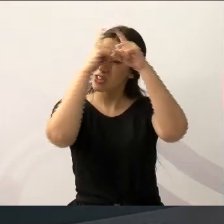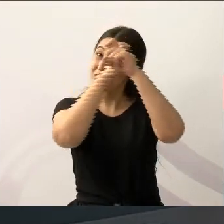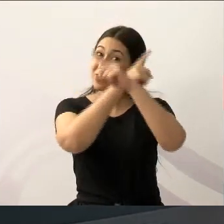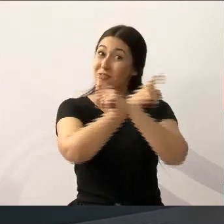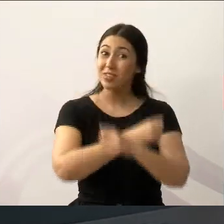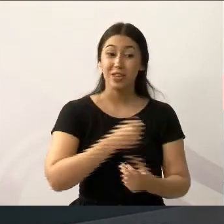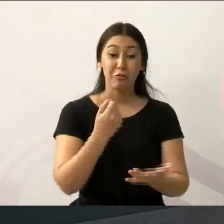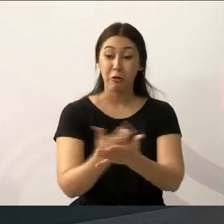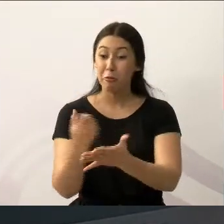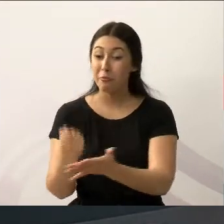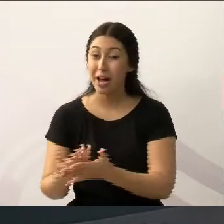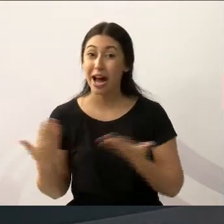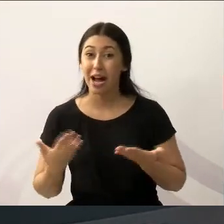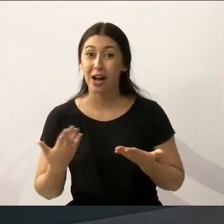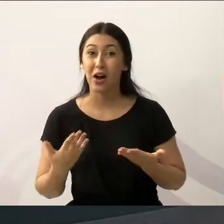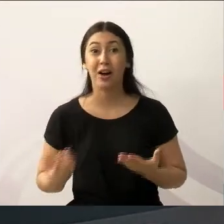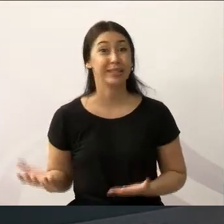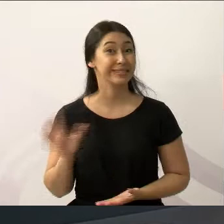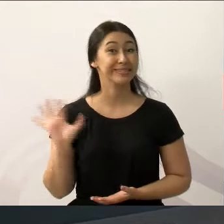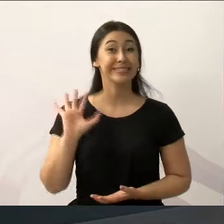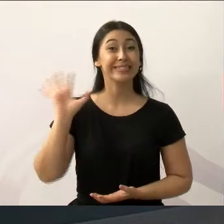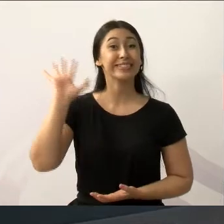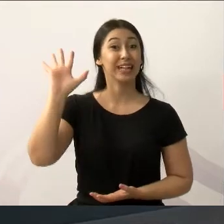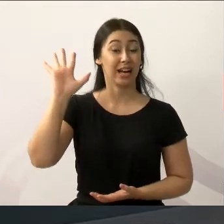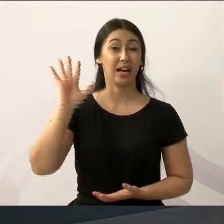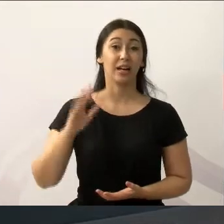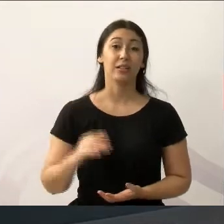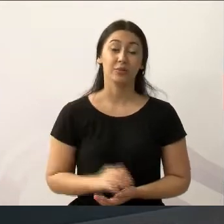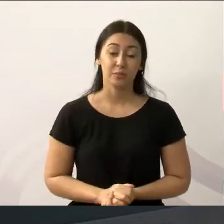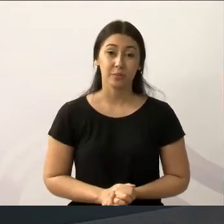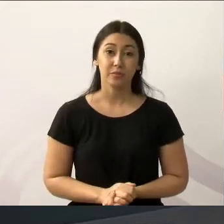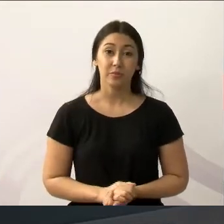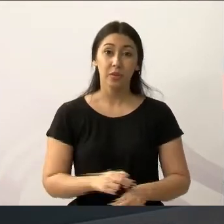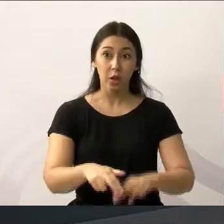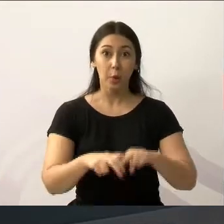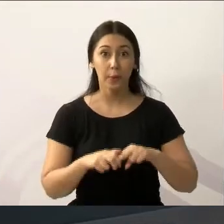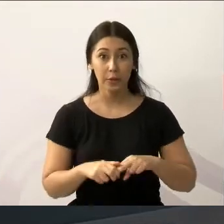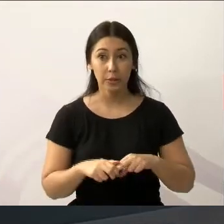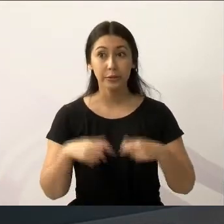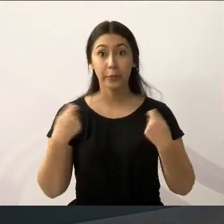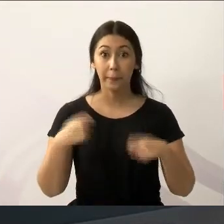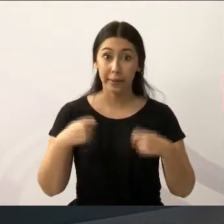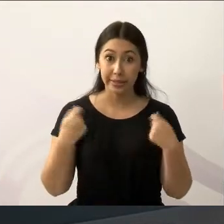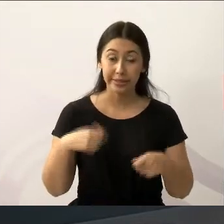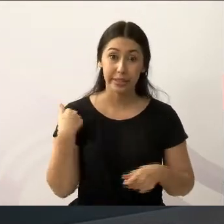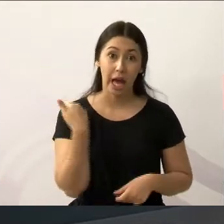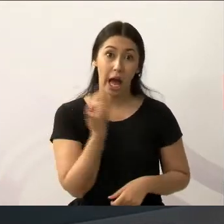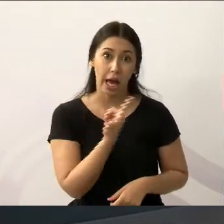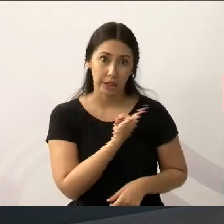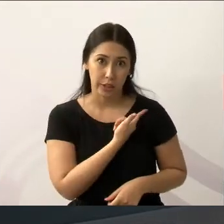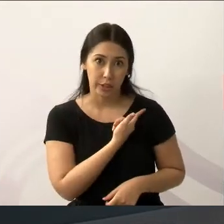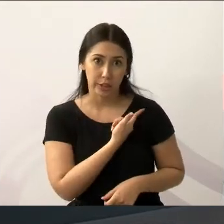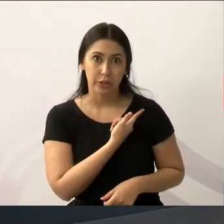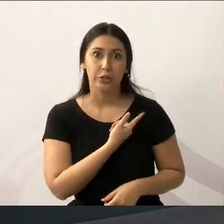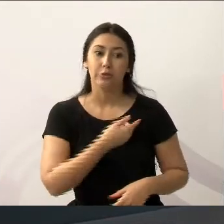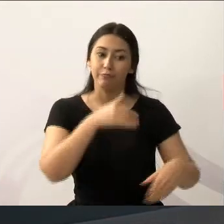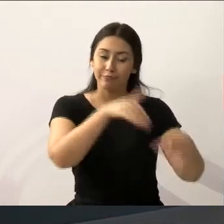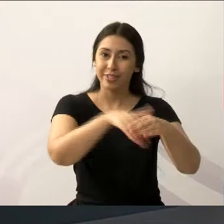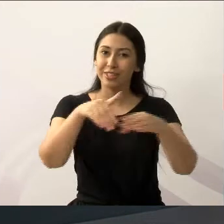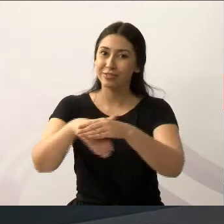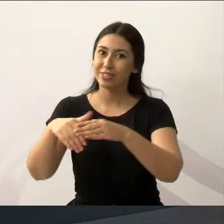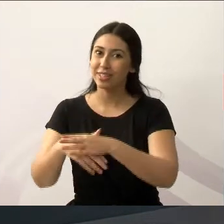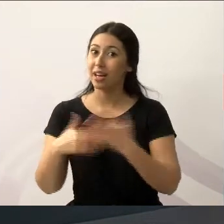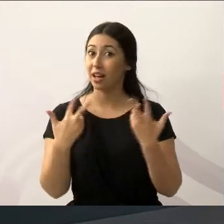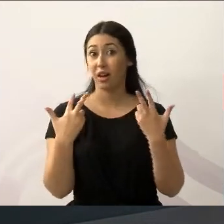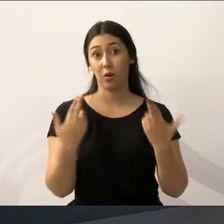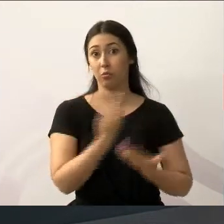produtos alimentícios, e aumentou, né, em muitos casos aumentou. Então, acho que é uma possibilidade aqui para essa Câmara votar e equiparar com o governo